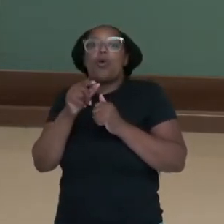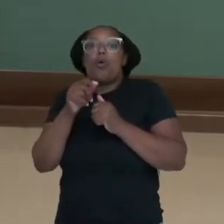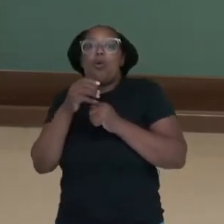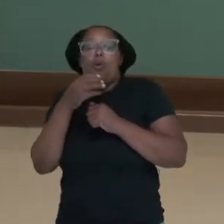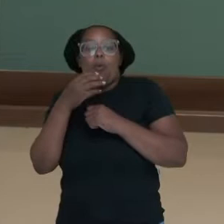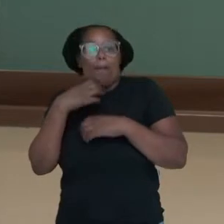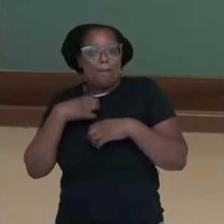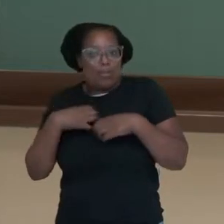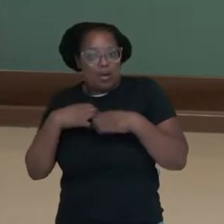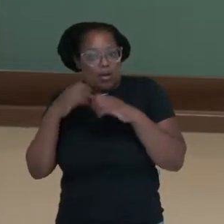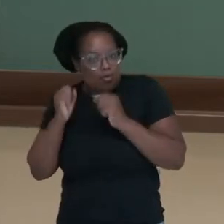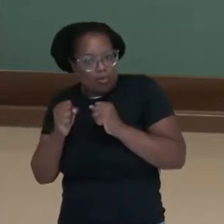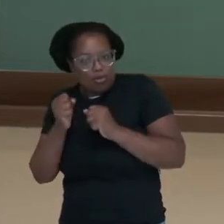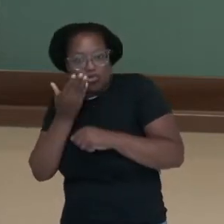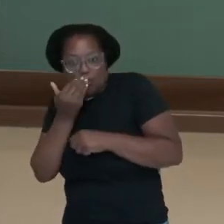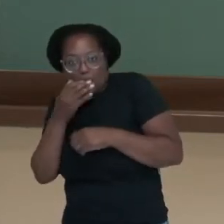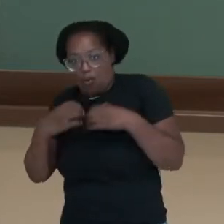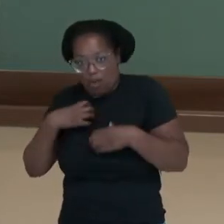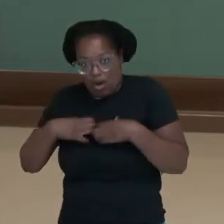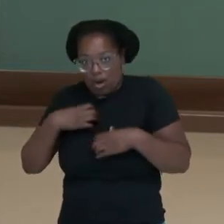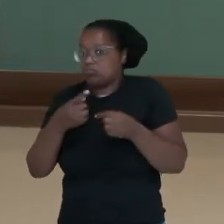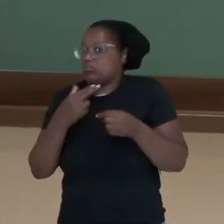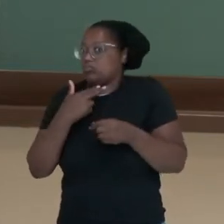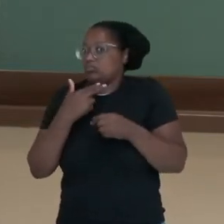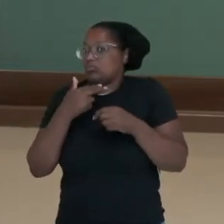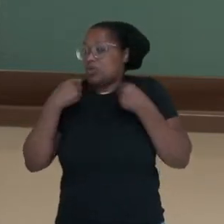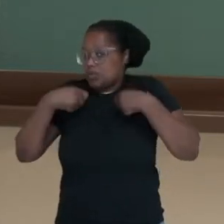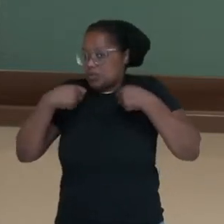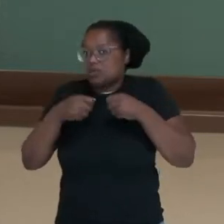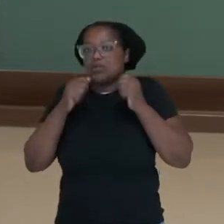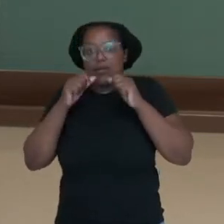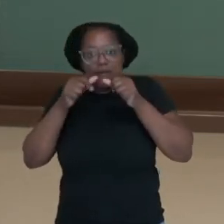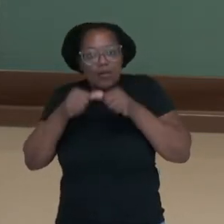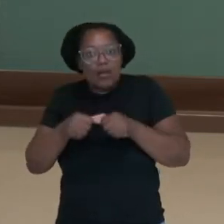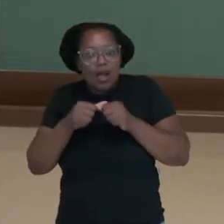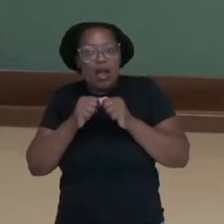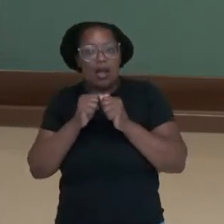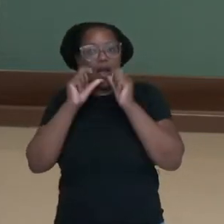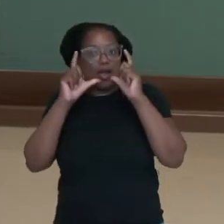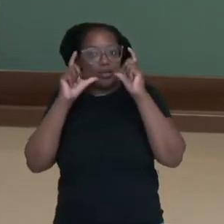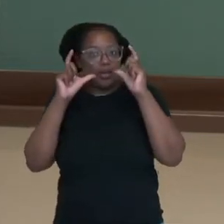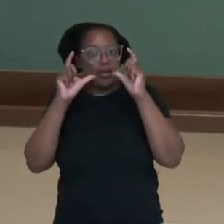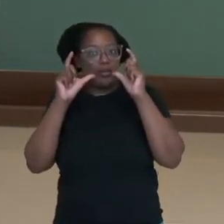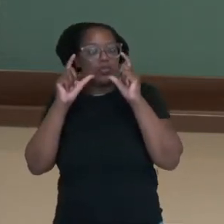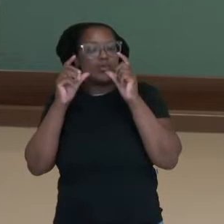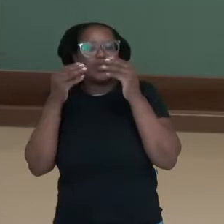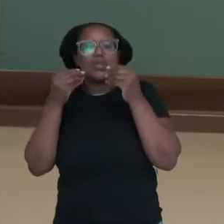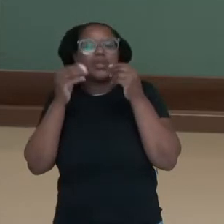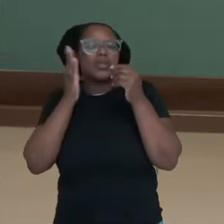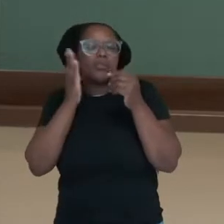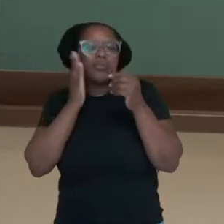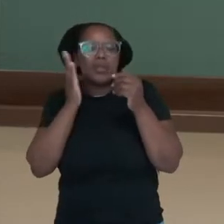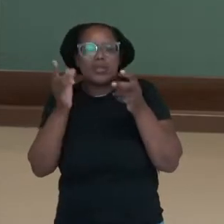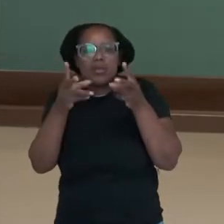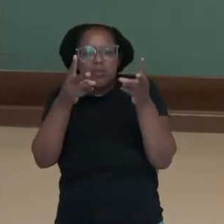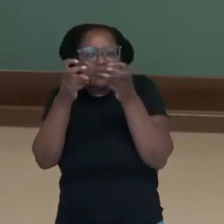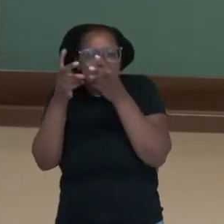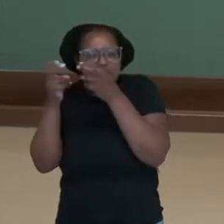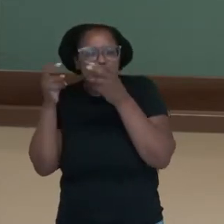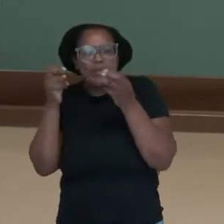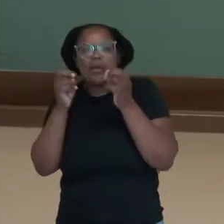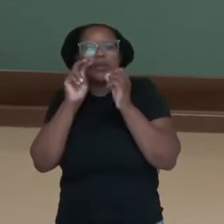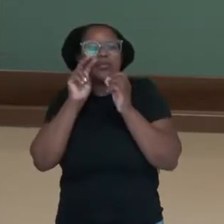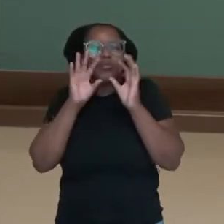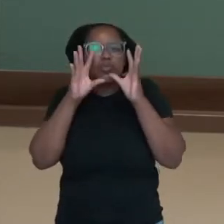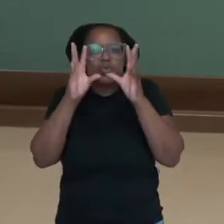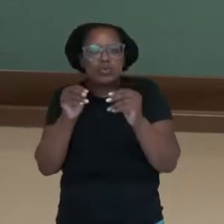para responder, você tem que ficar atento e conhecer, reconhecer e identificar os seres que estão nessa imagem.